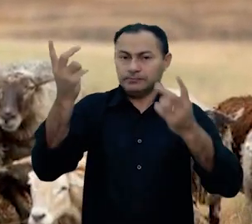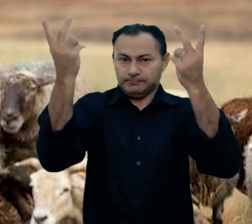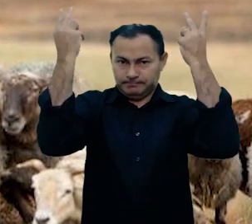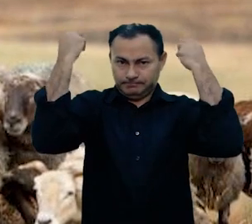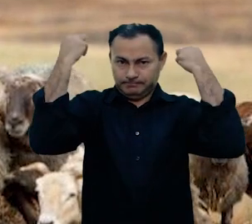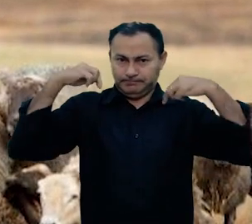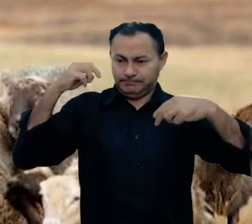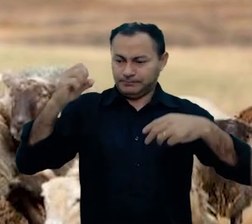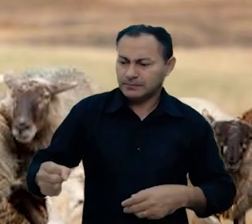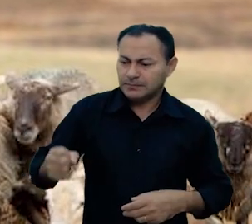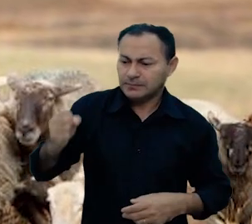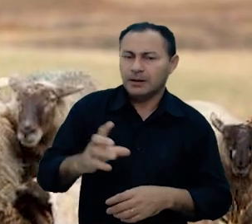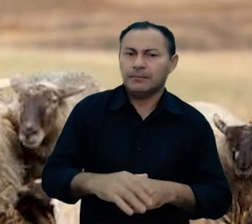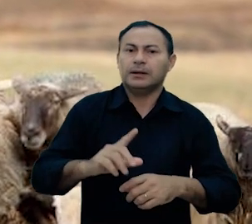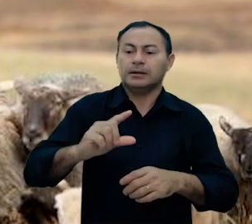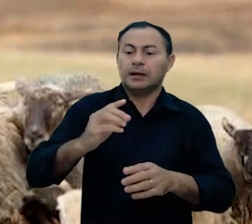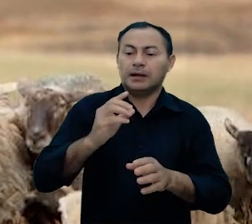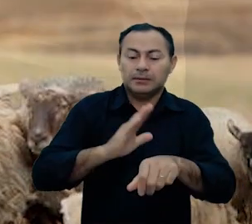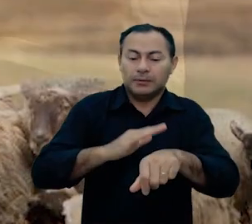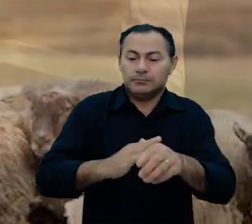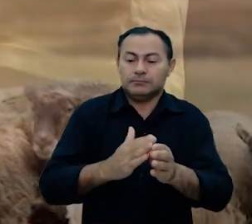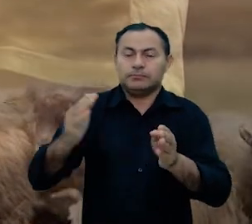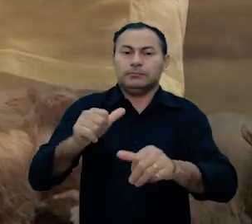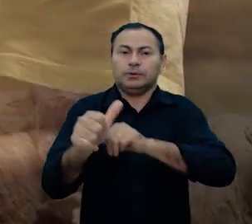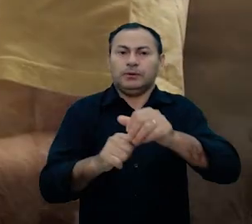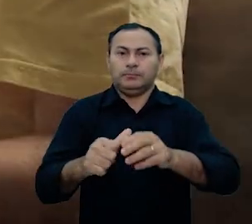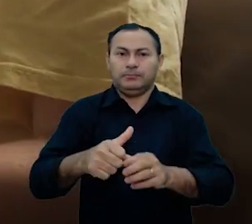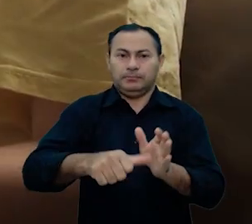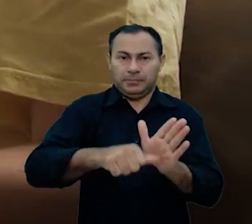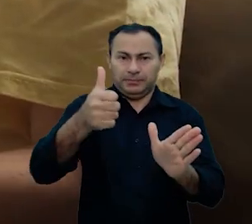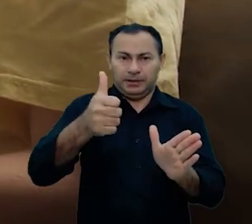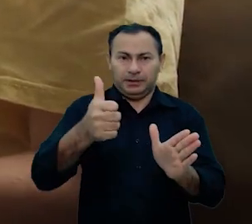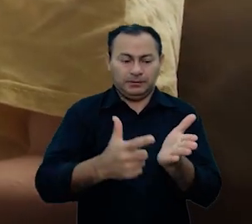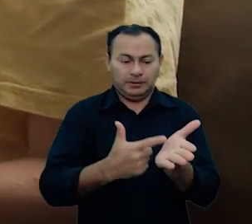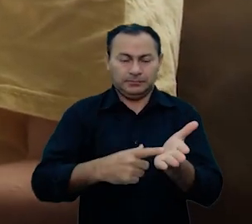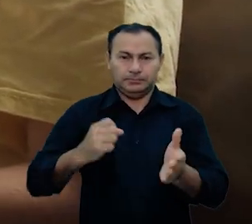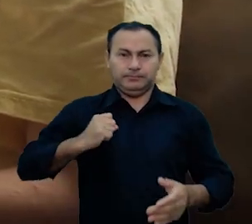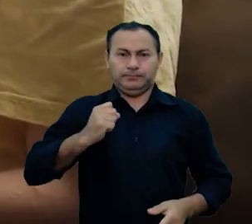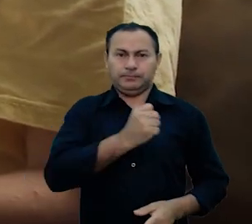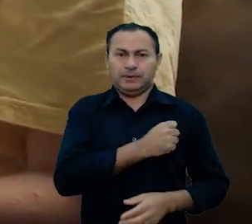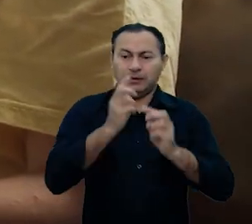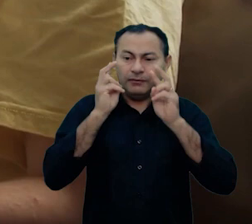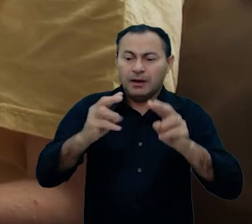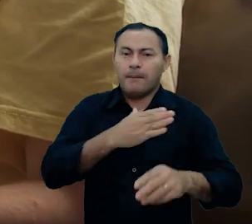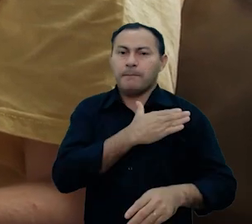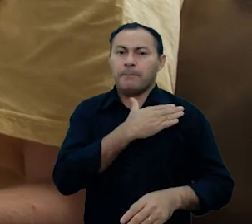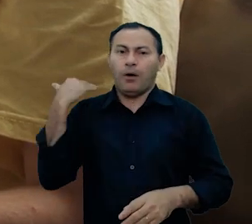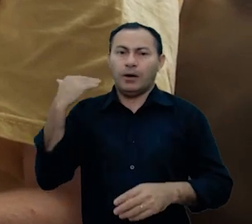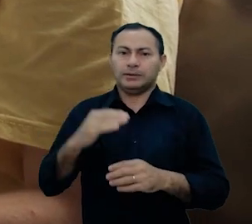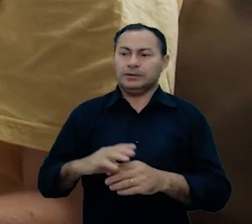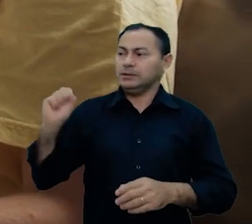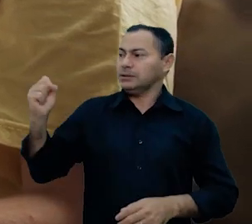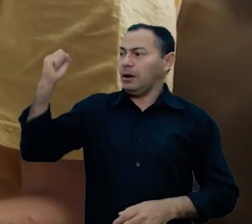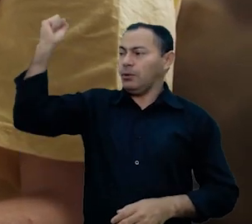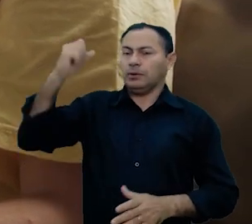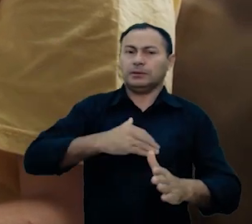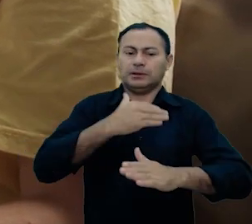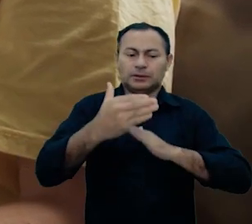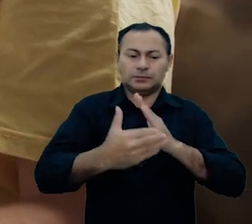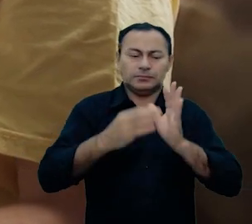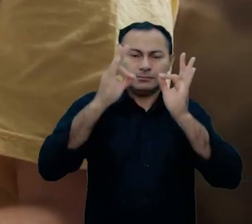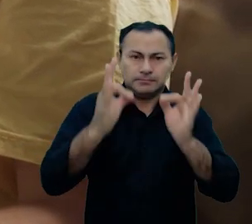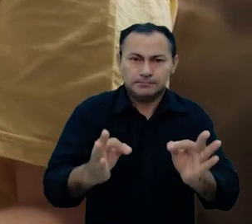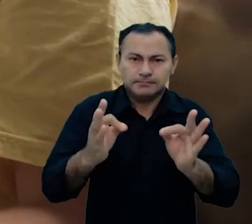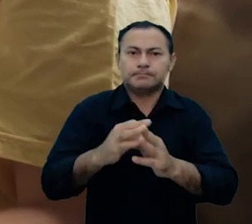partir dali tudo iria mudar. Em 1 Samuel você lê sobre a morte de Saul ao mesmo tempo que tudo está dando certo para